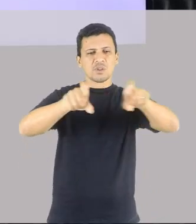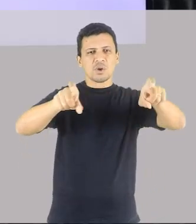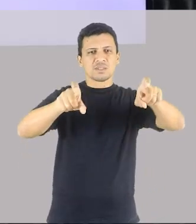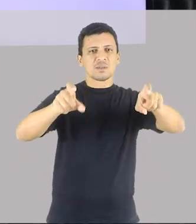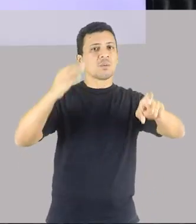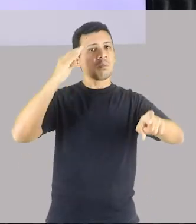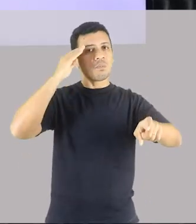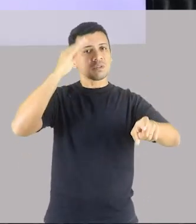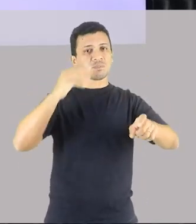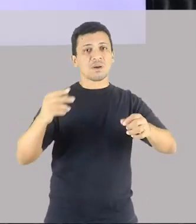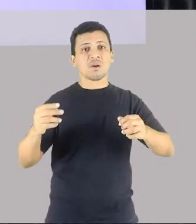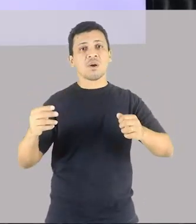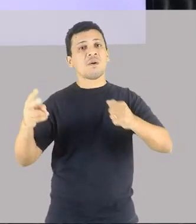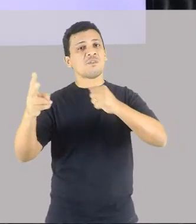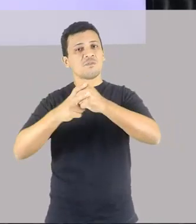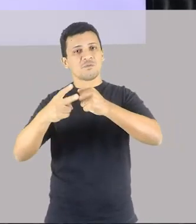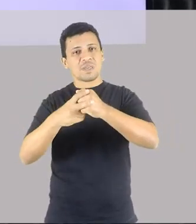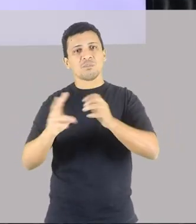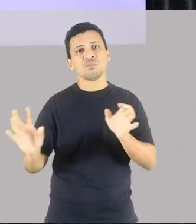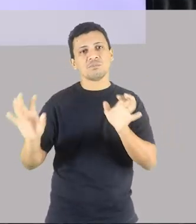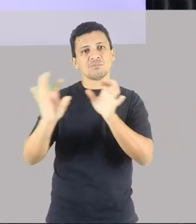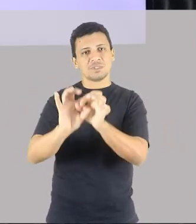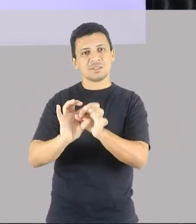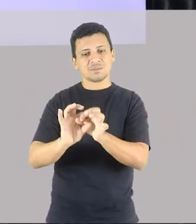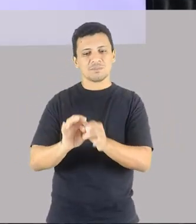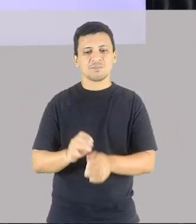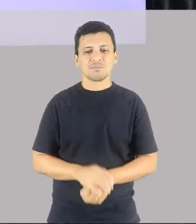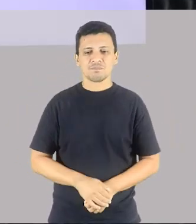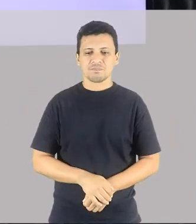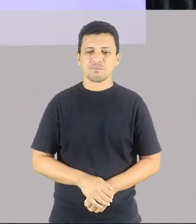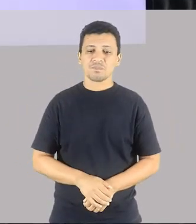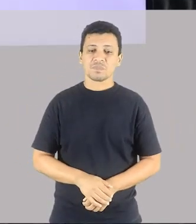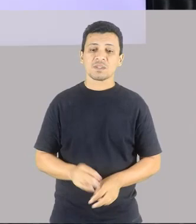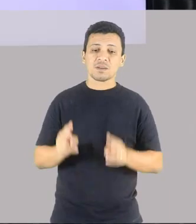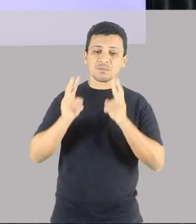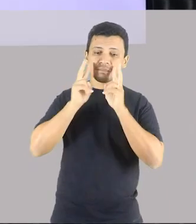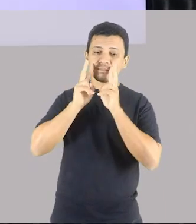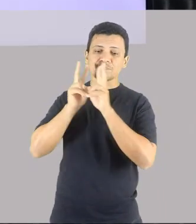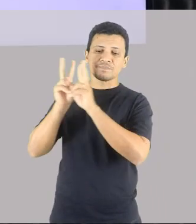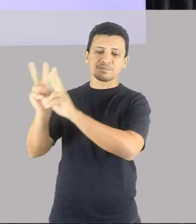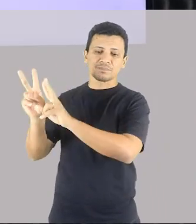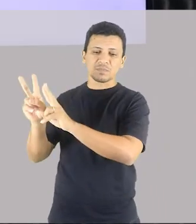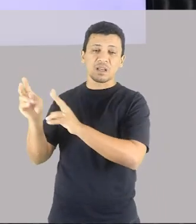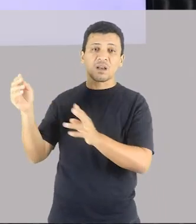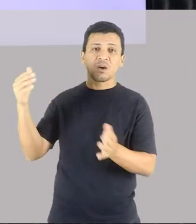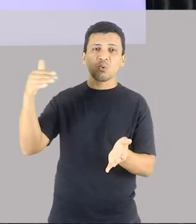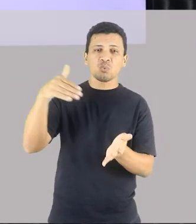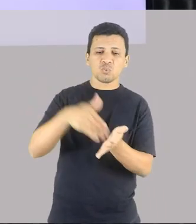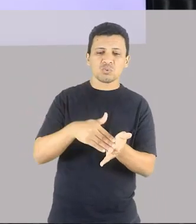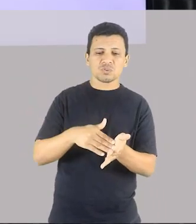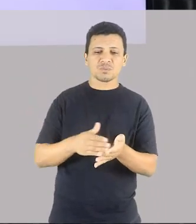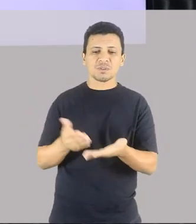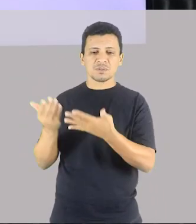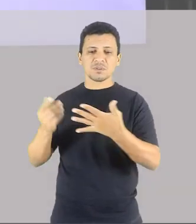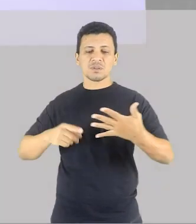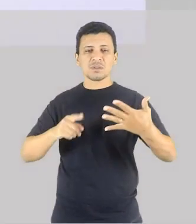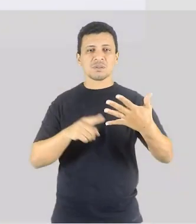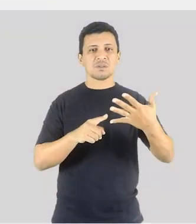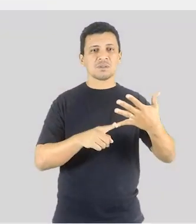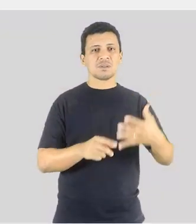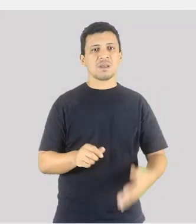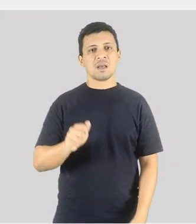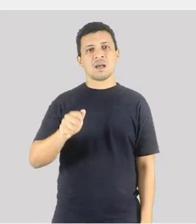bom? Aí vamos nos deparar agora com a oração, a última oração, que é a